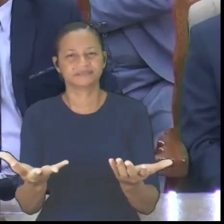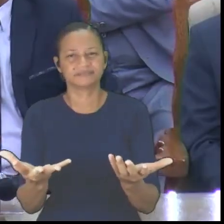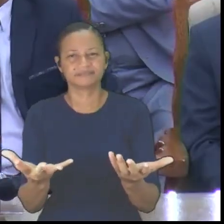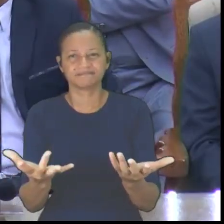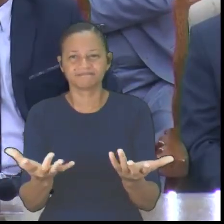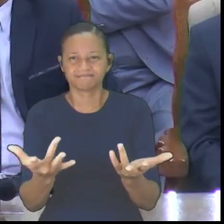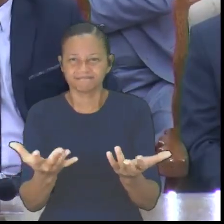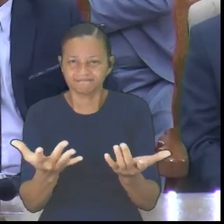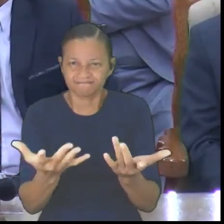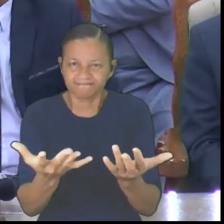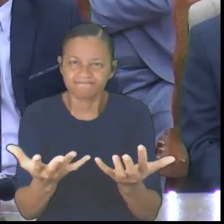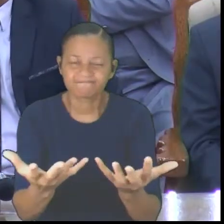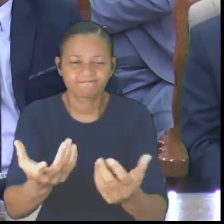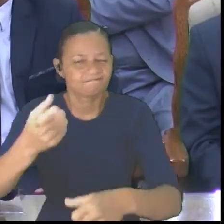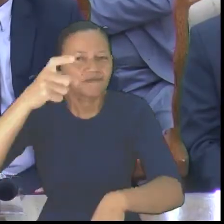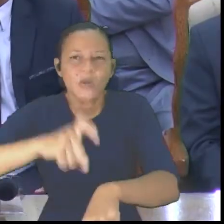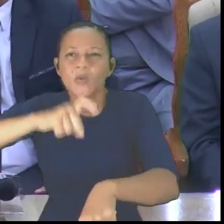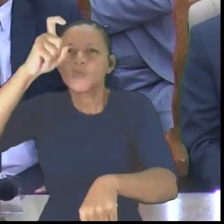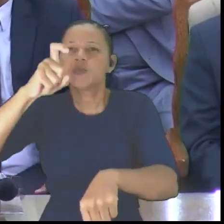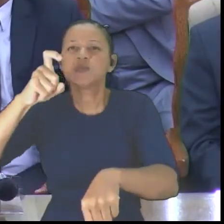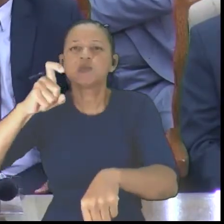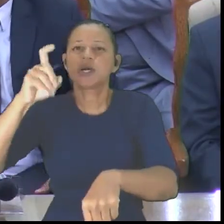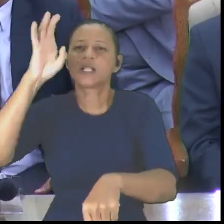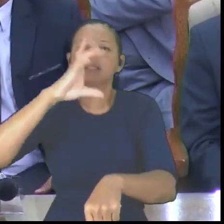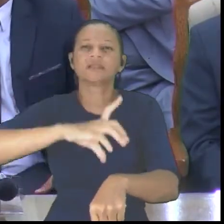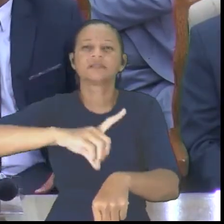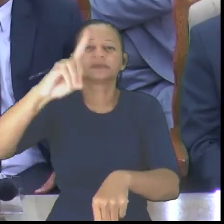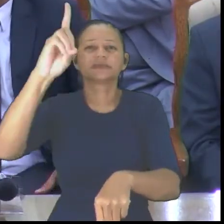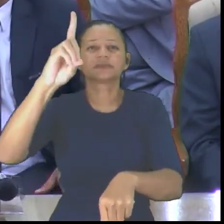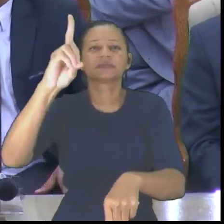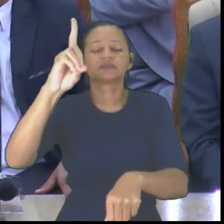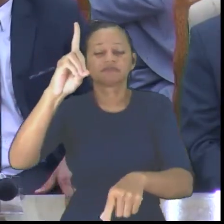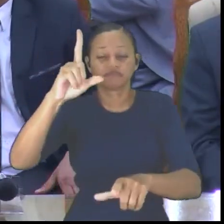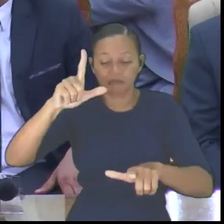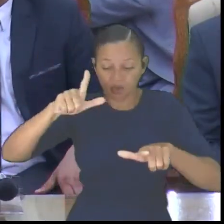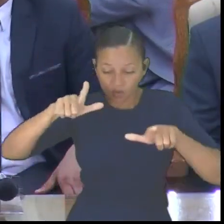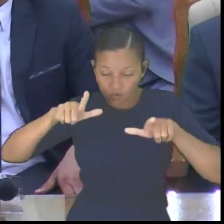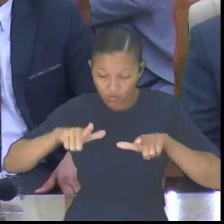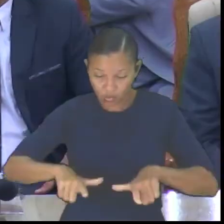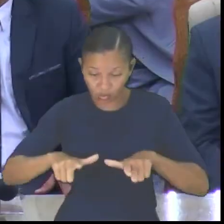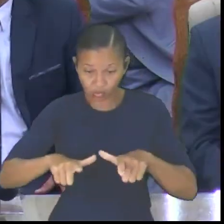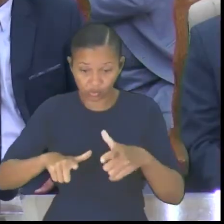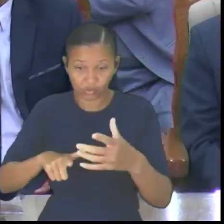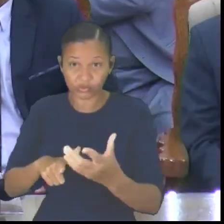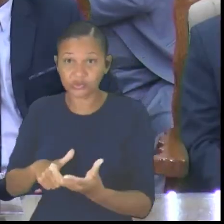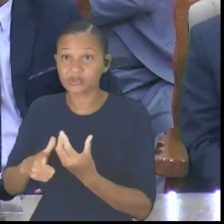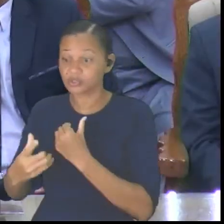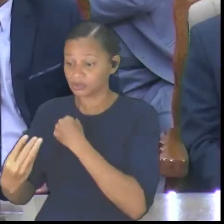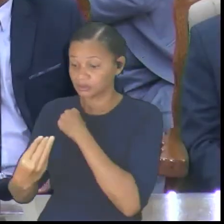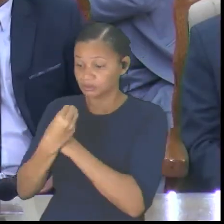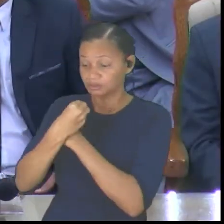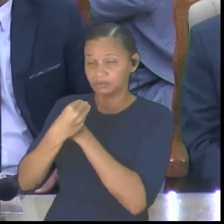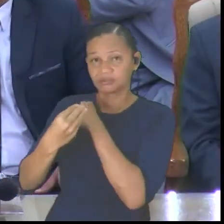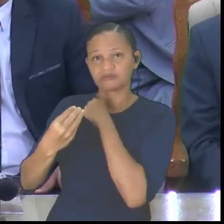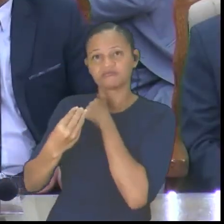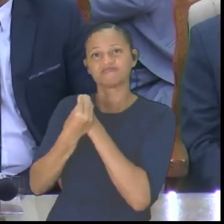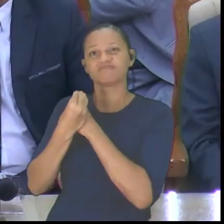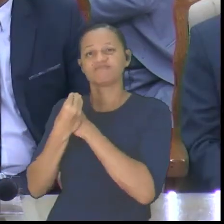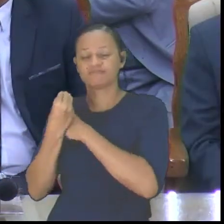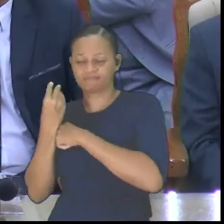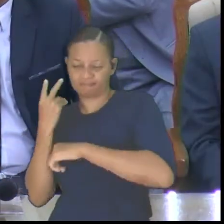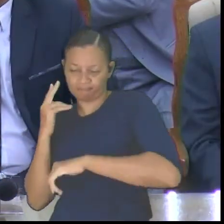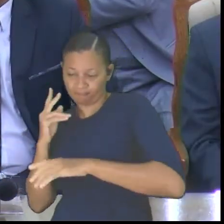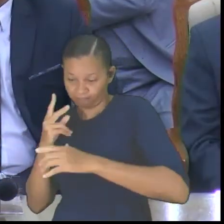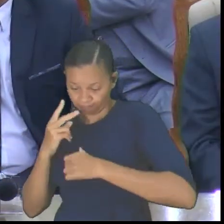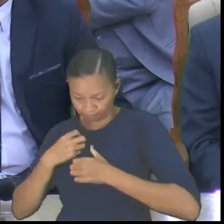E chega um momento inevitável em que Deus vai te tirar do lugar de quem recebe cuidado para te colocar